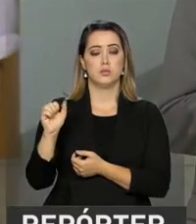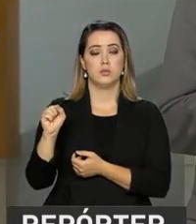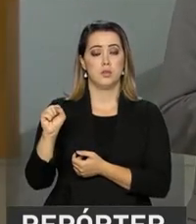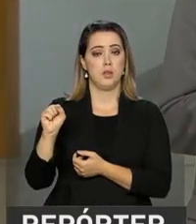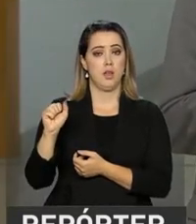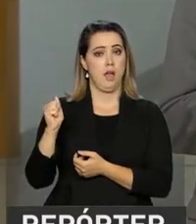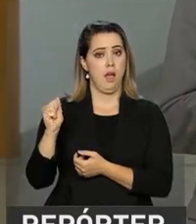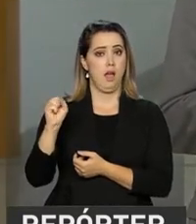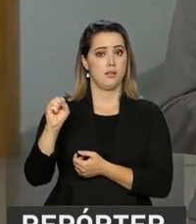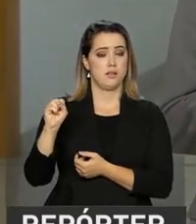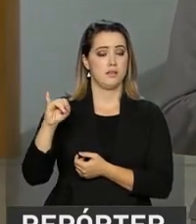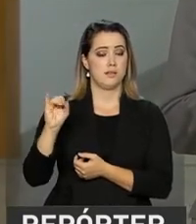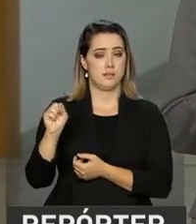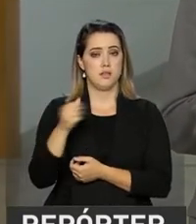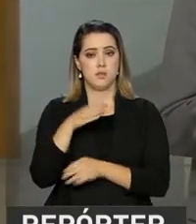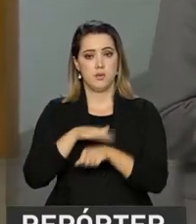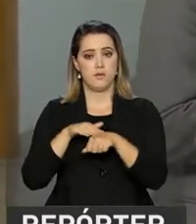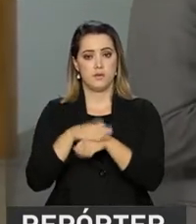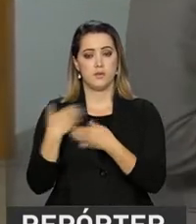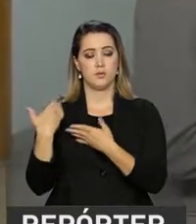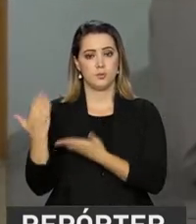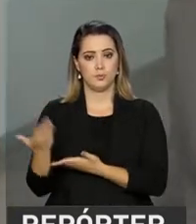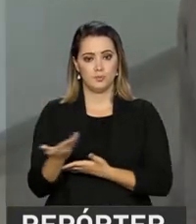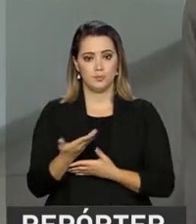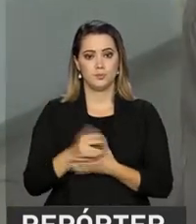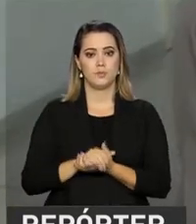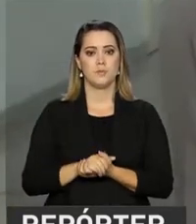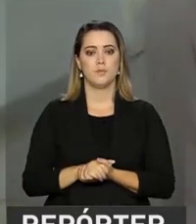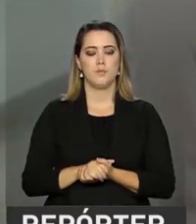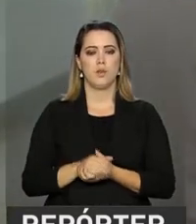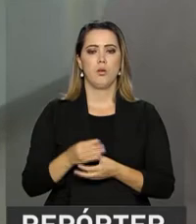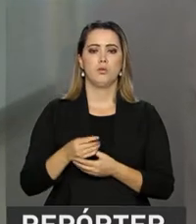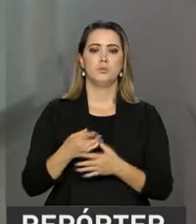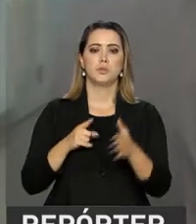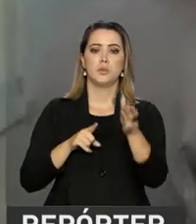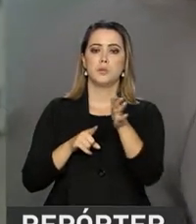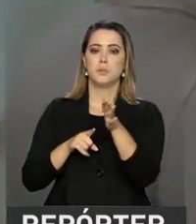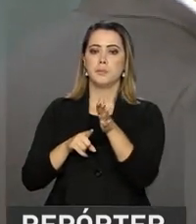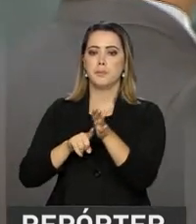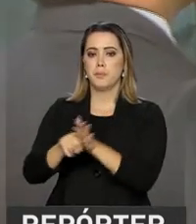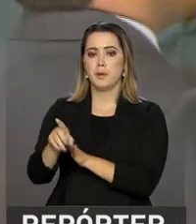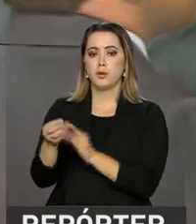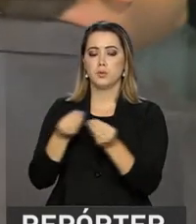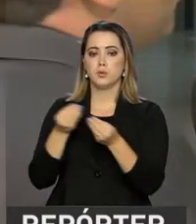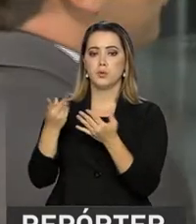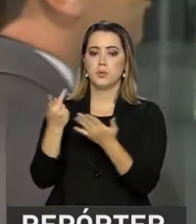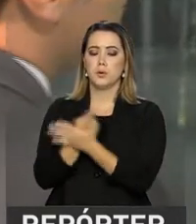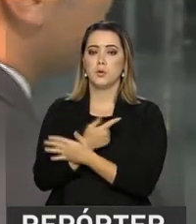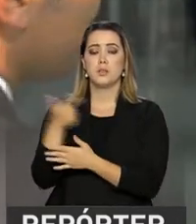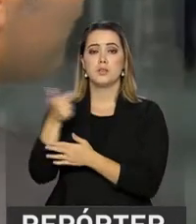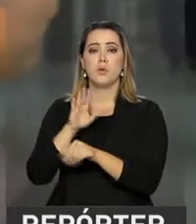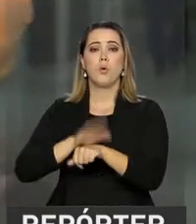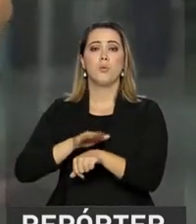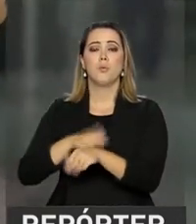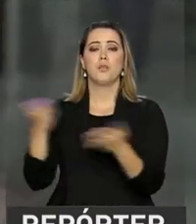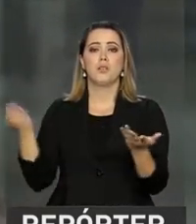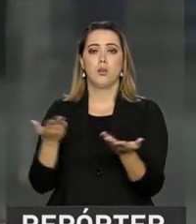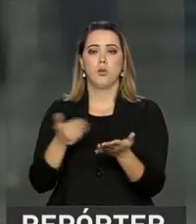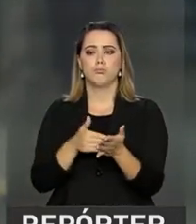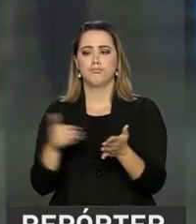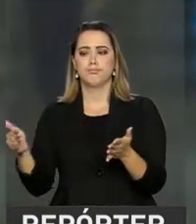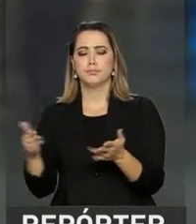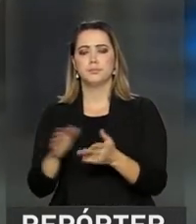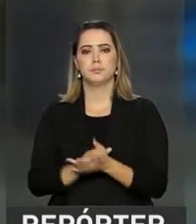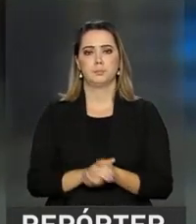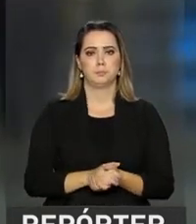conversar um pouco mais sobre o assunto com a gente secretário como vai funcionar essa segunda etapa da estação juventude nós abrimos